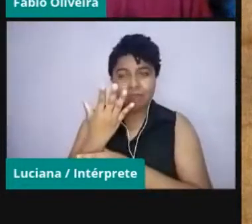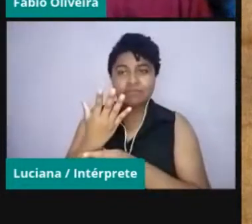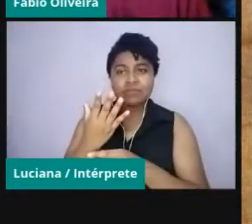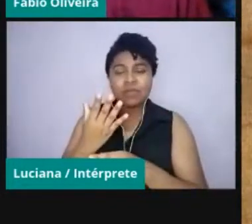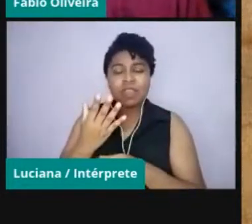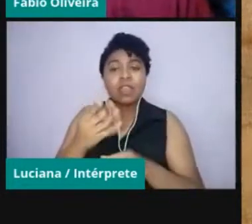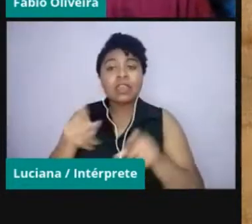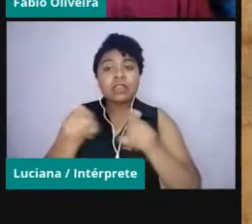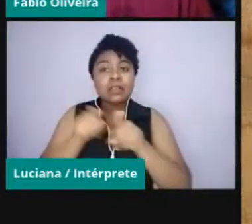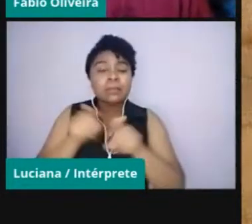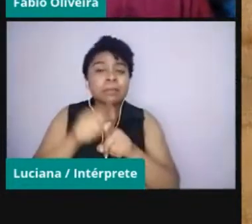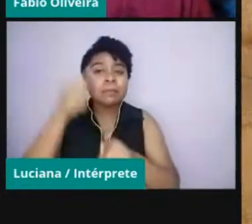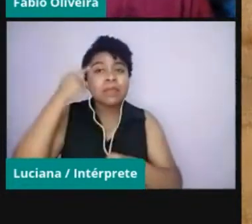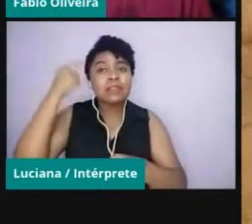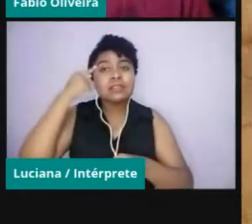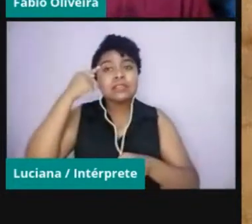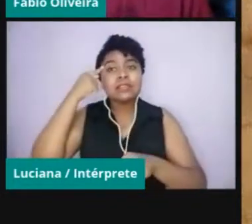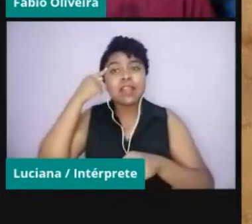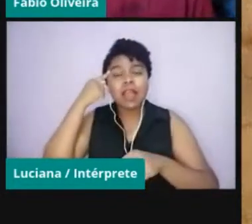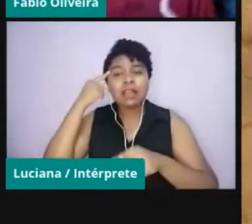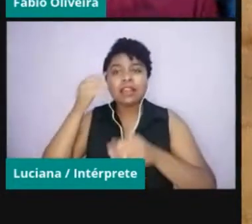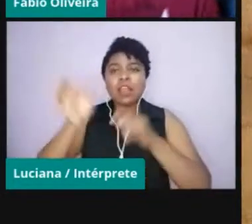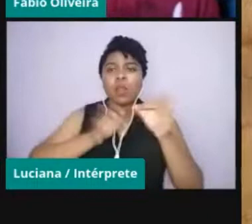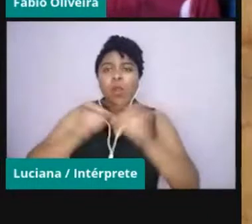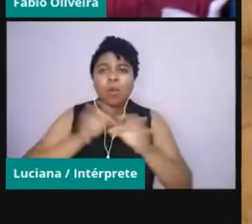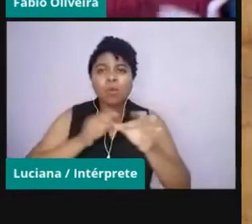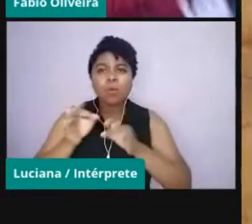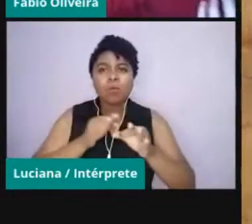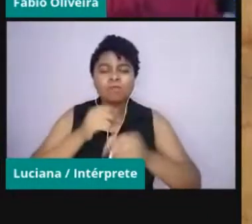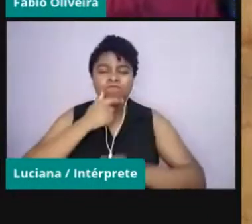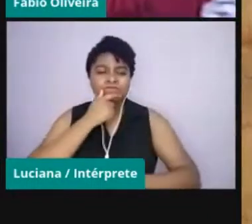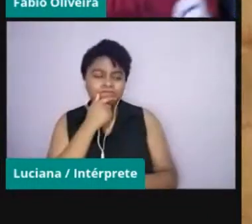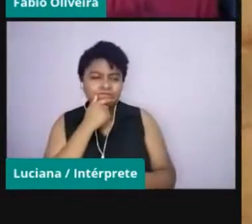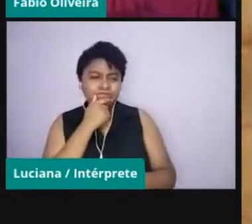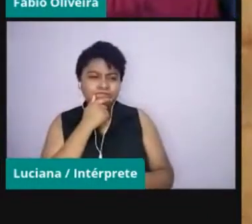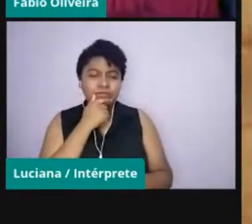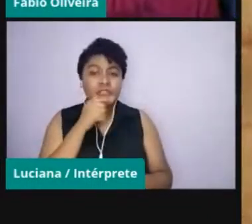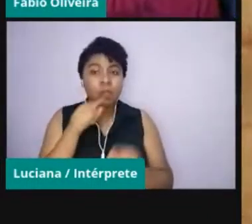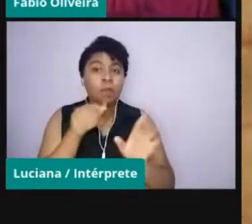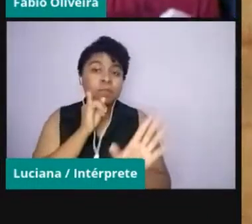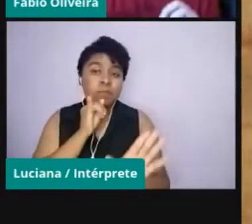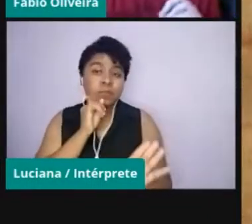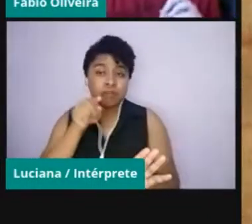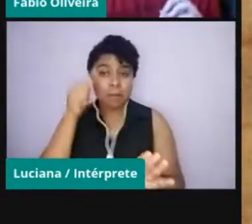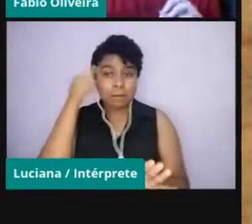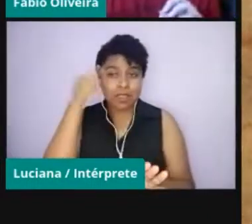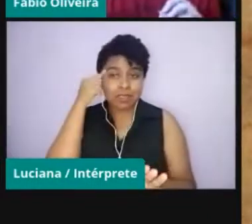estar preparado em rotas alternativas. Porque você pensa, ao criar uma narrativa de RPG,